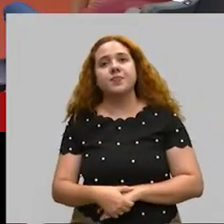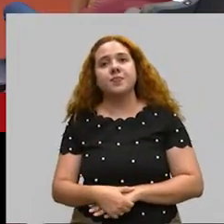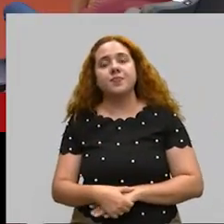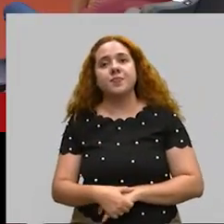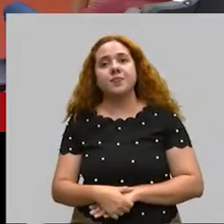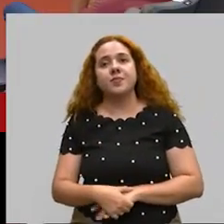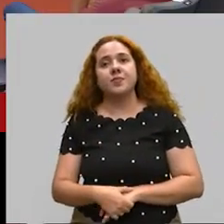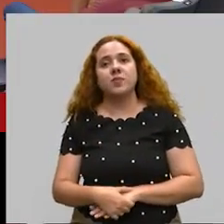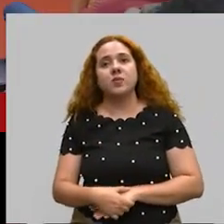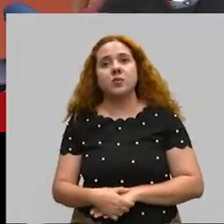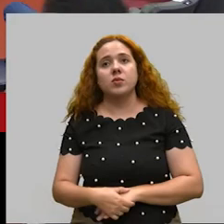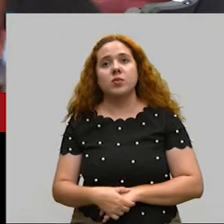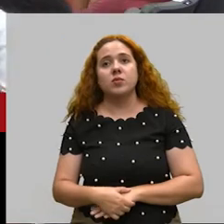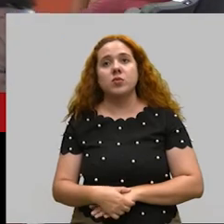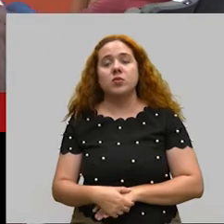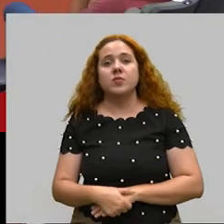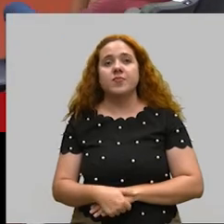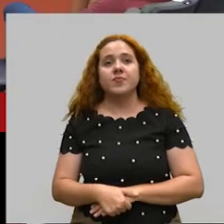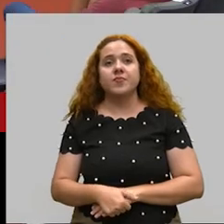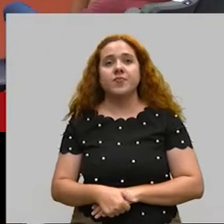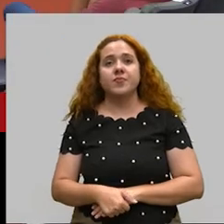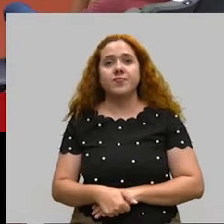o chega